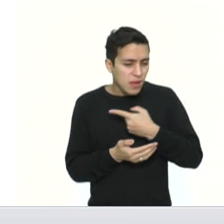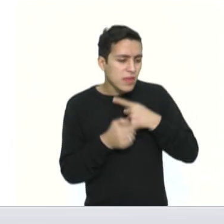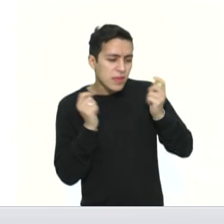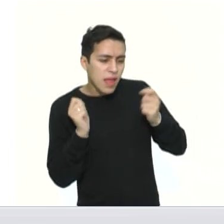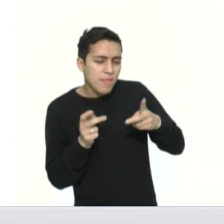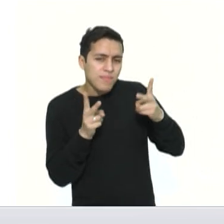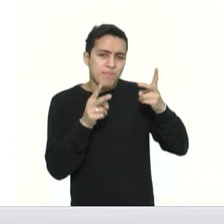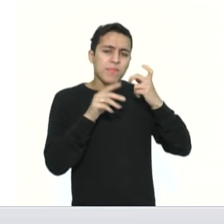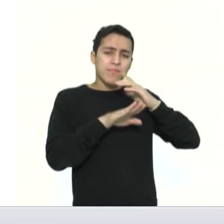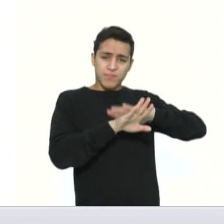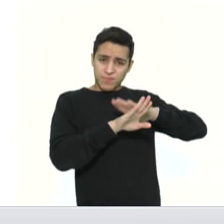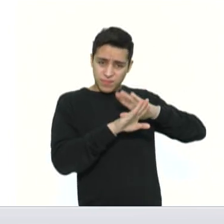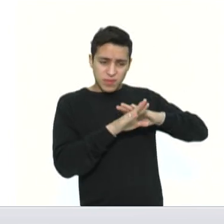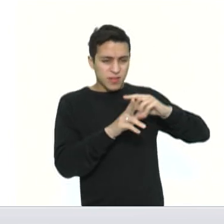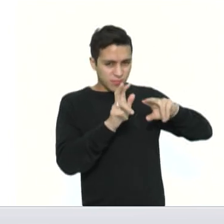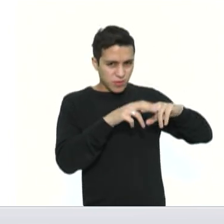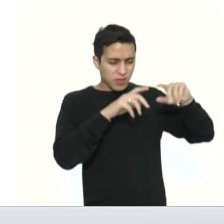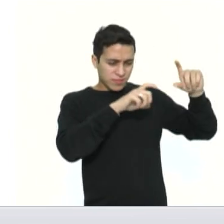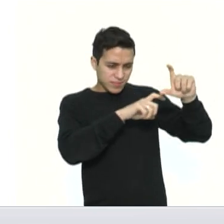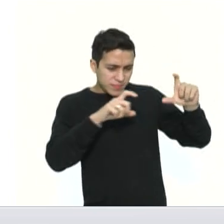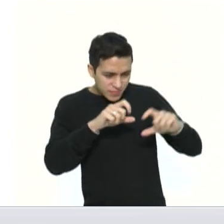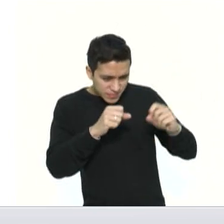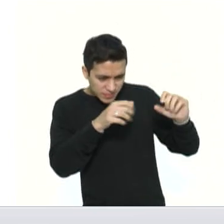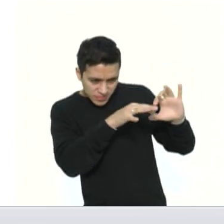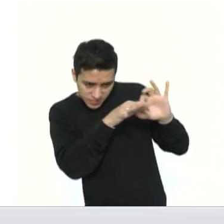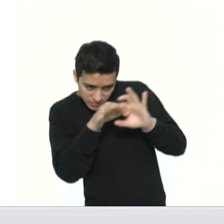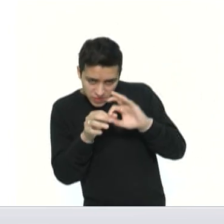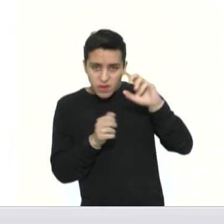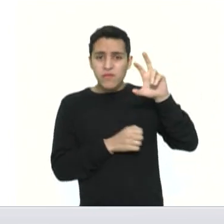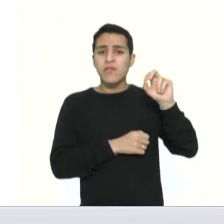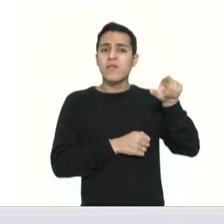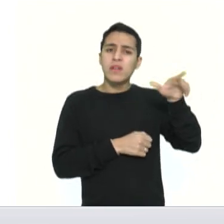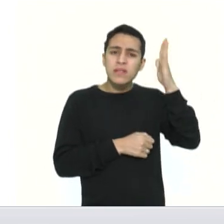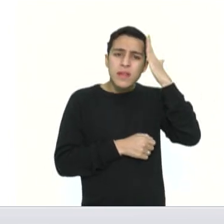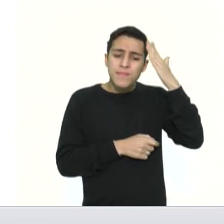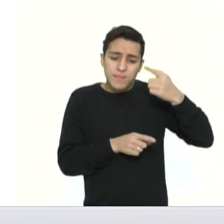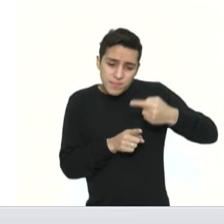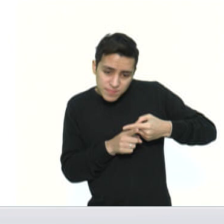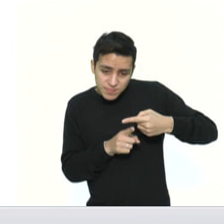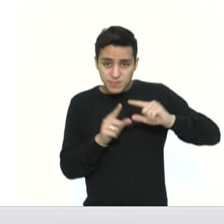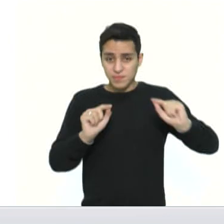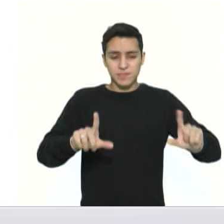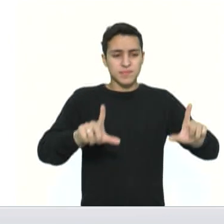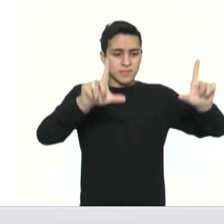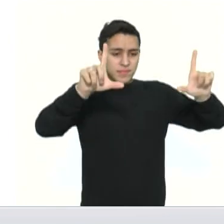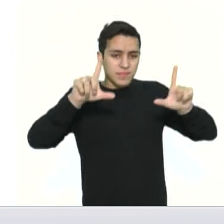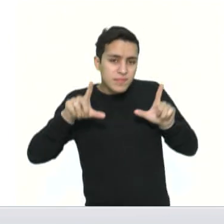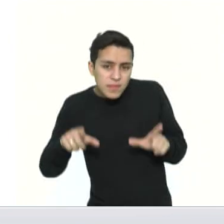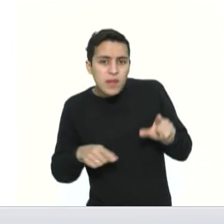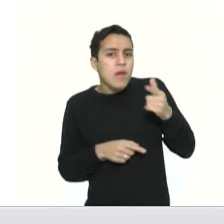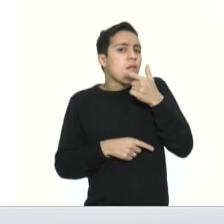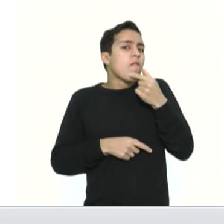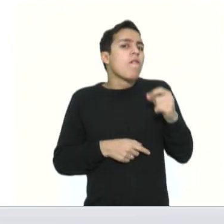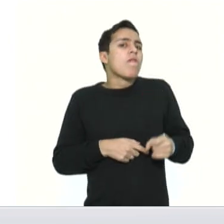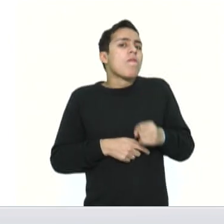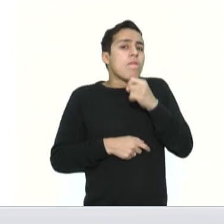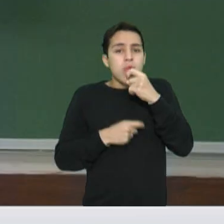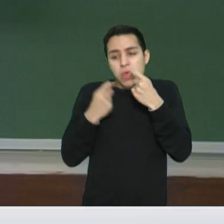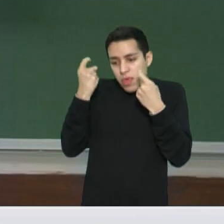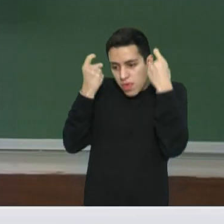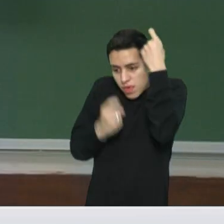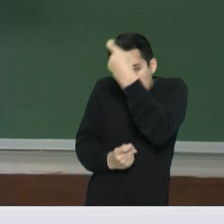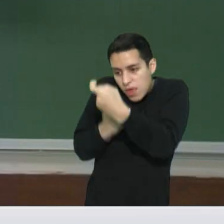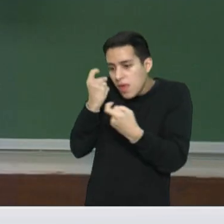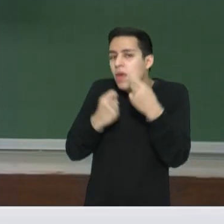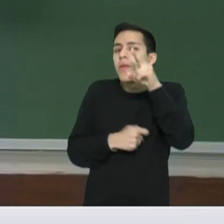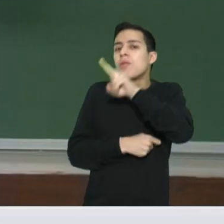né, nós entendemos pela história que o avô sabia, porque na cena ele estava preocupado em